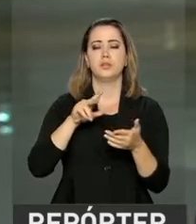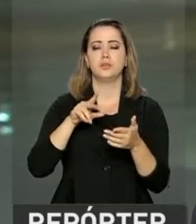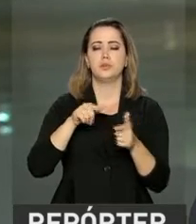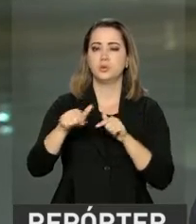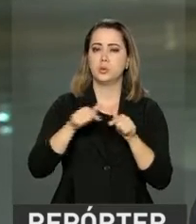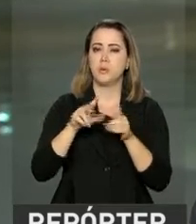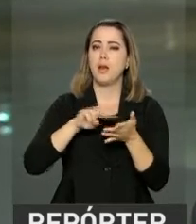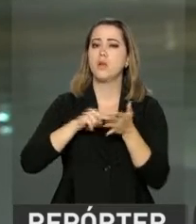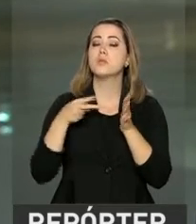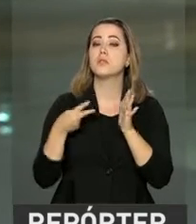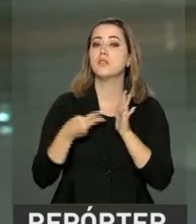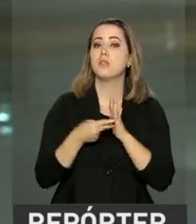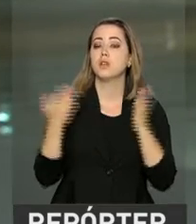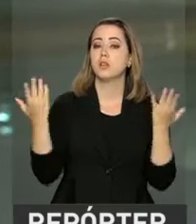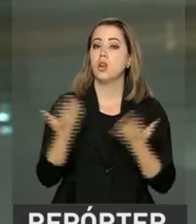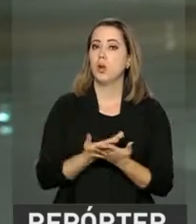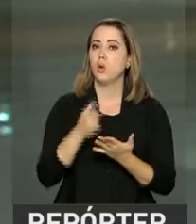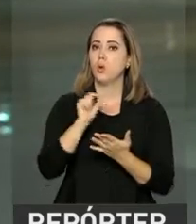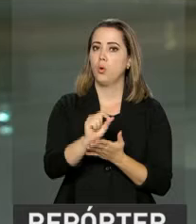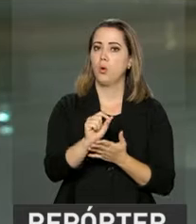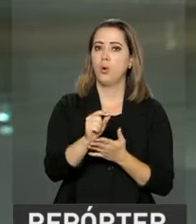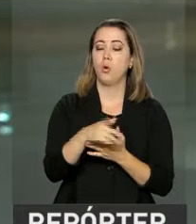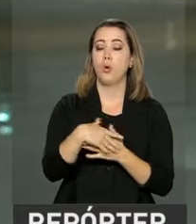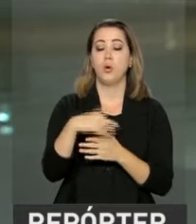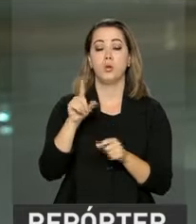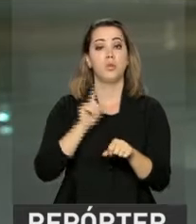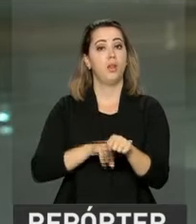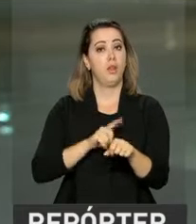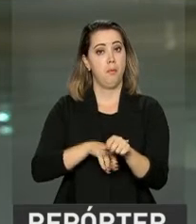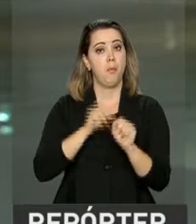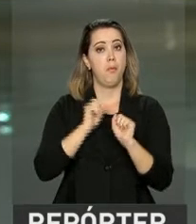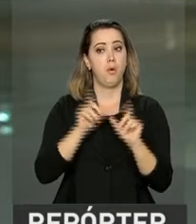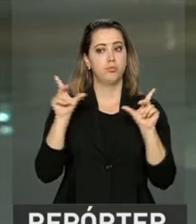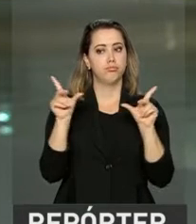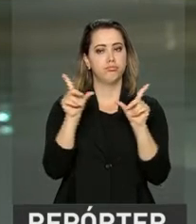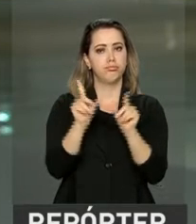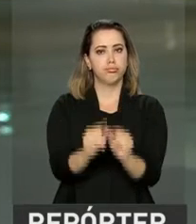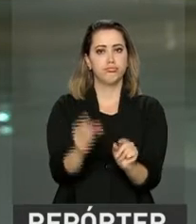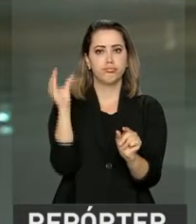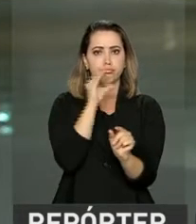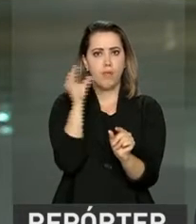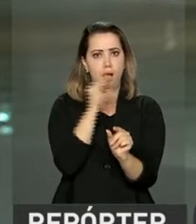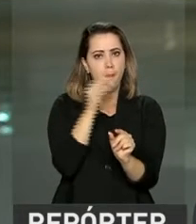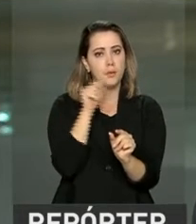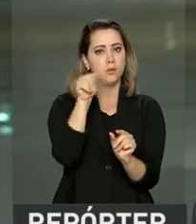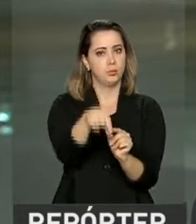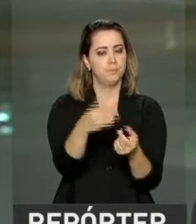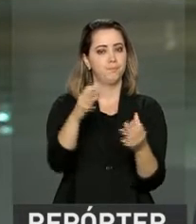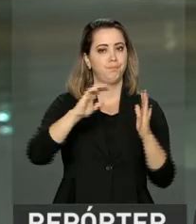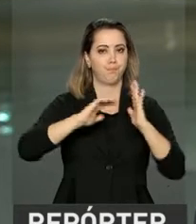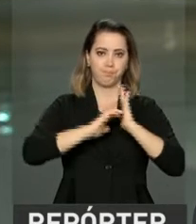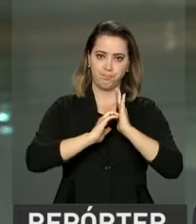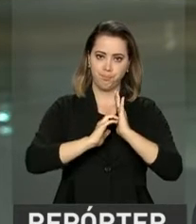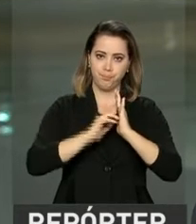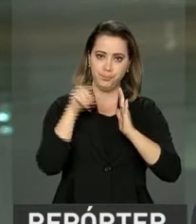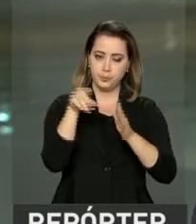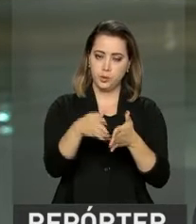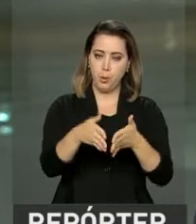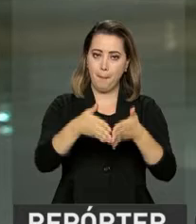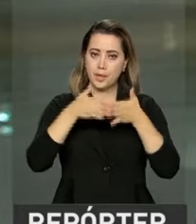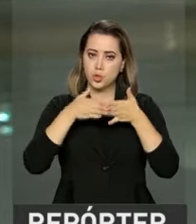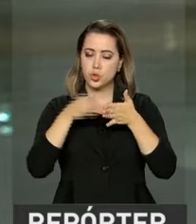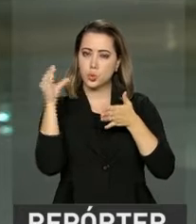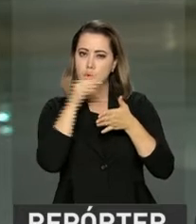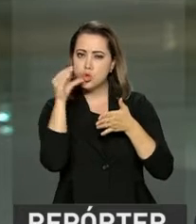agora essa tramitação pode ser acelerada no plenário do senado um requerimento de urgência foi